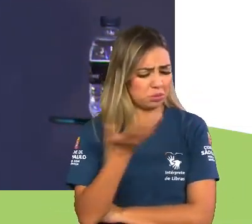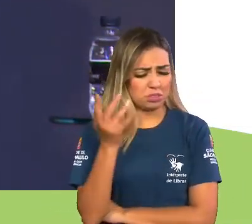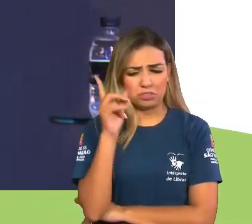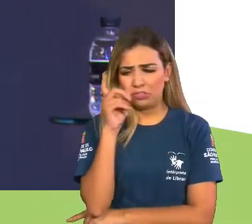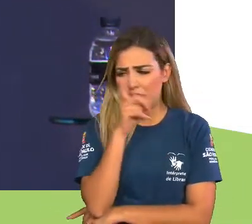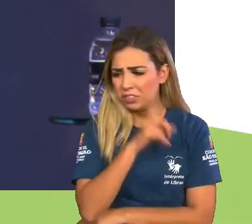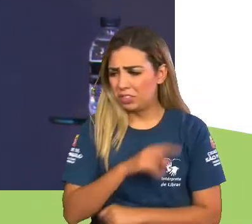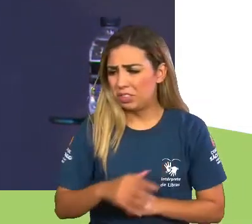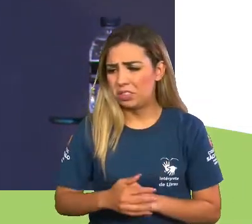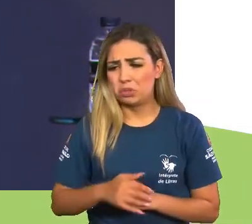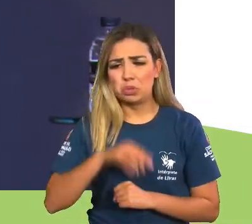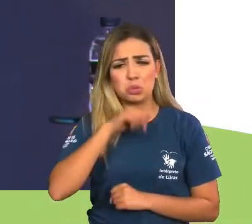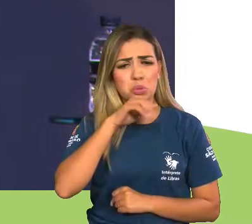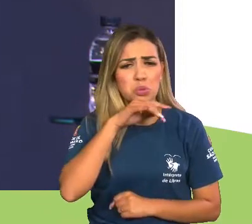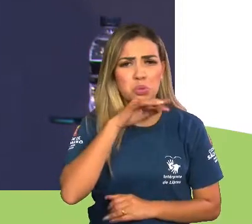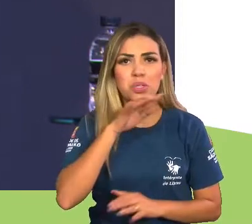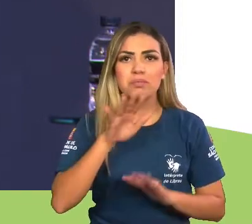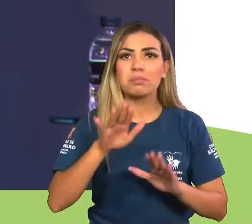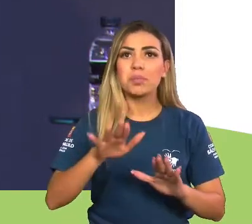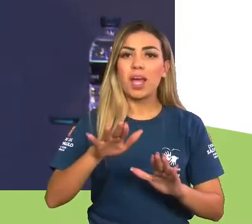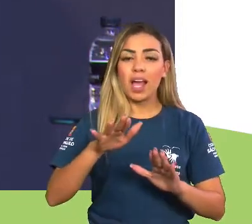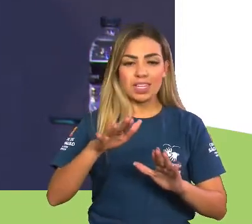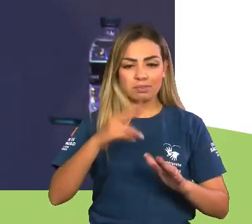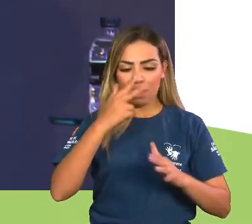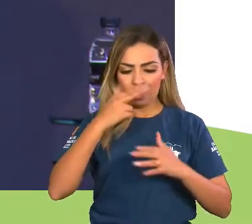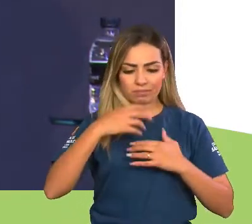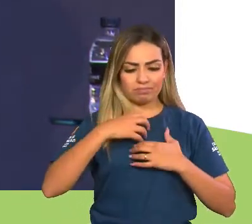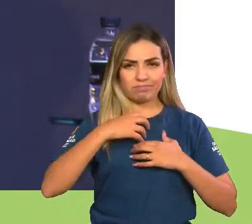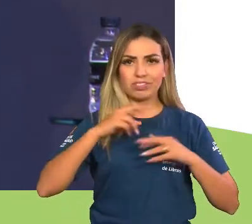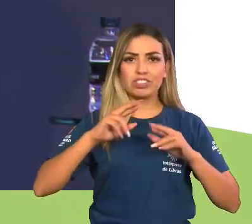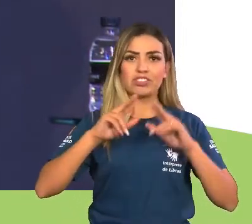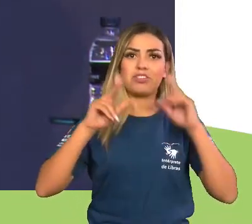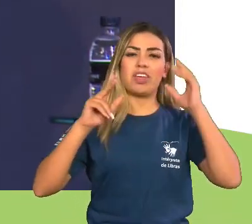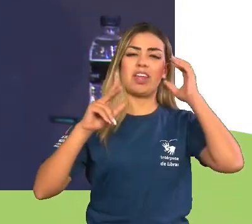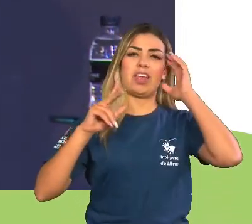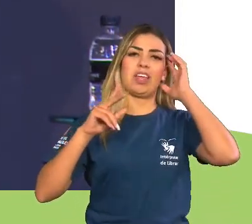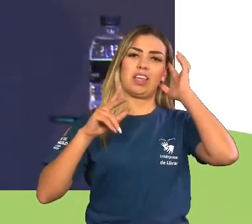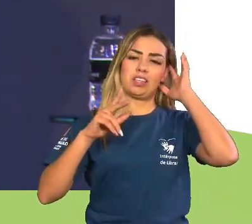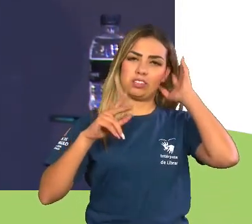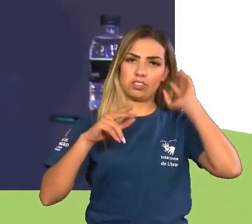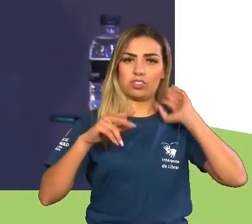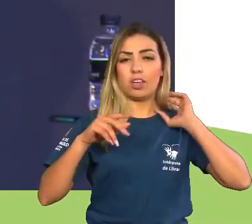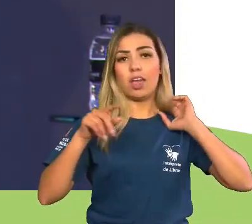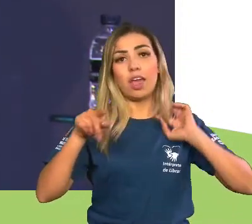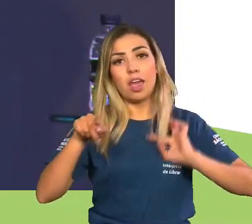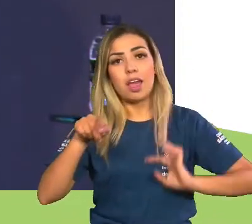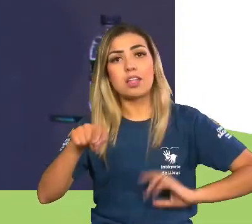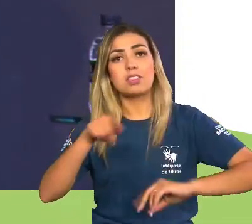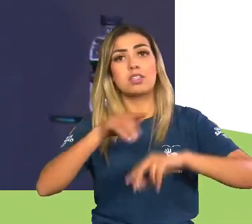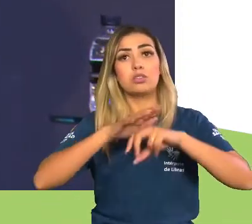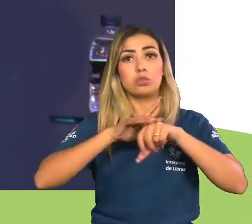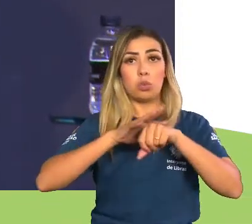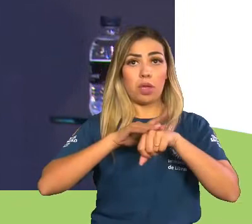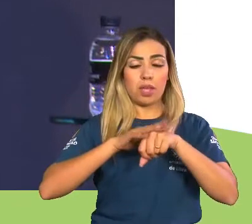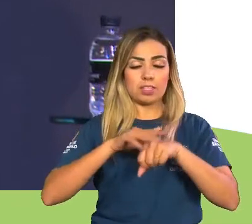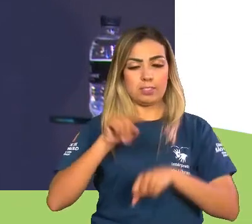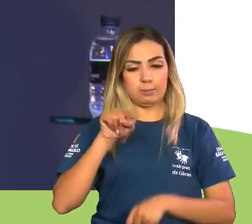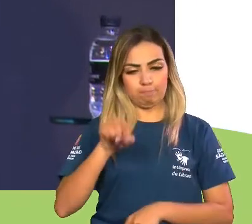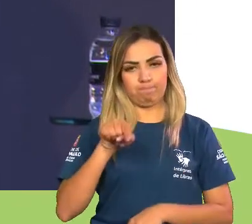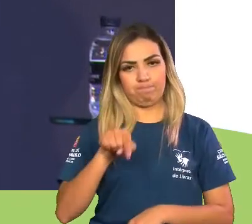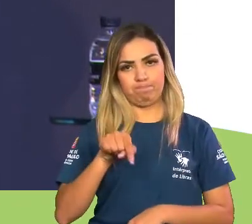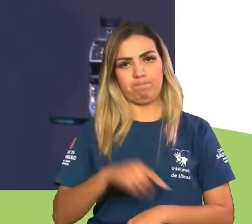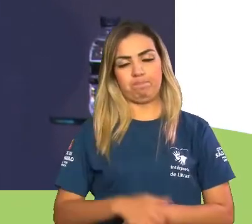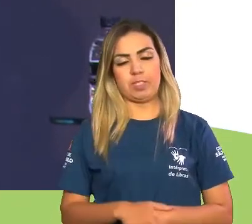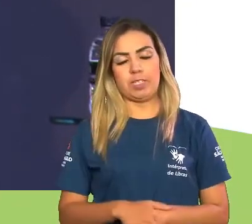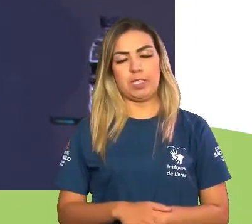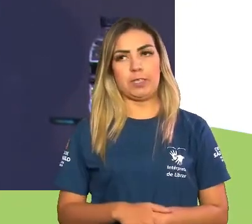tempo, é tão poderoso, sabe? Então, mas essa doença é uma doença que ela,